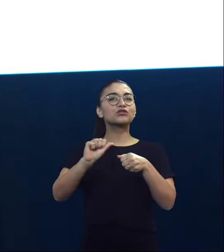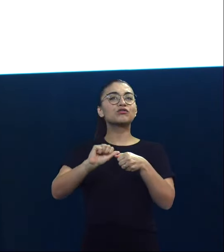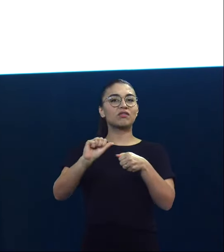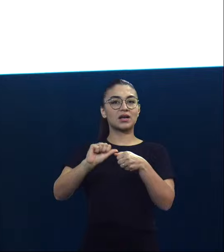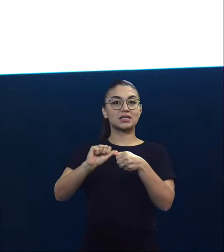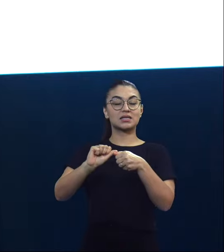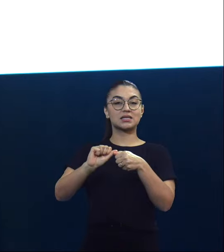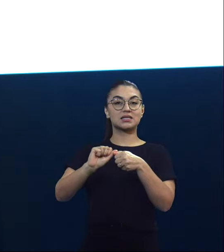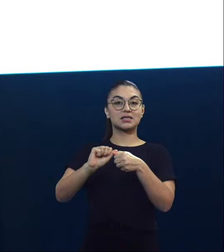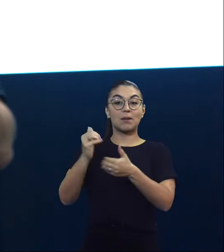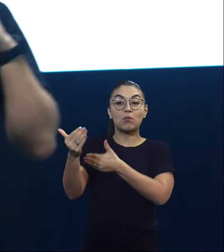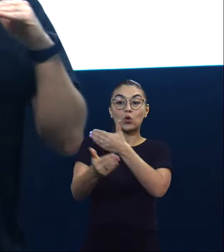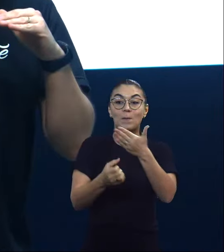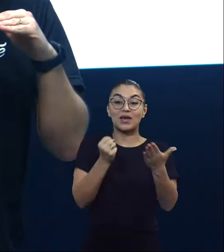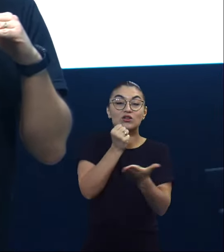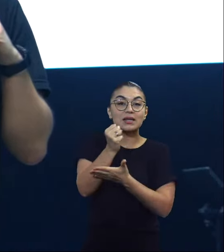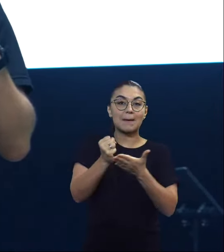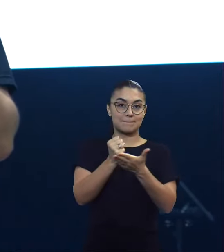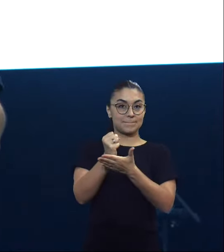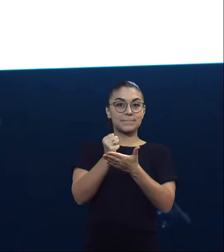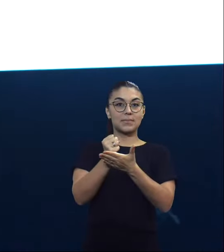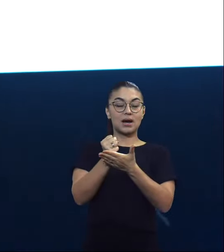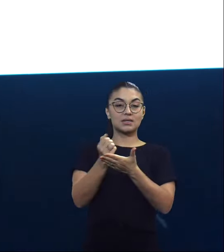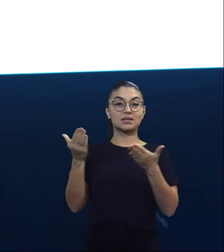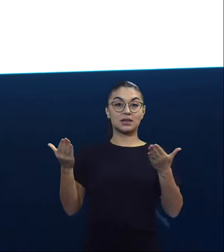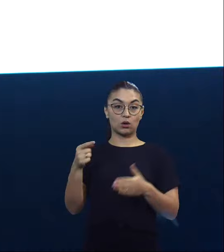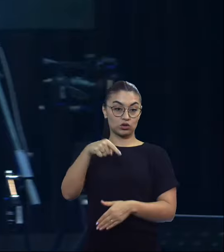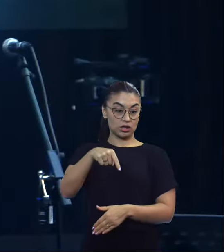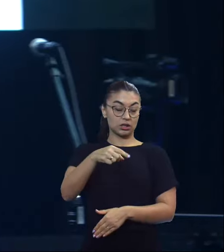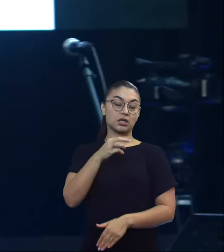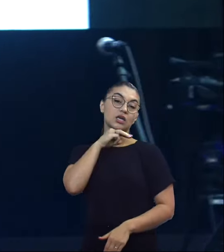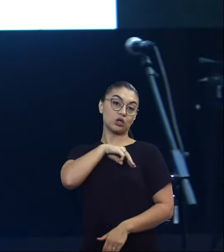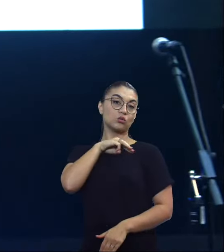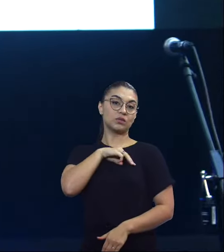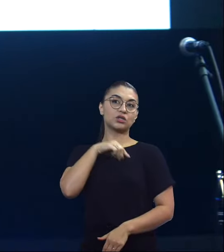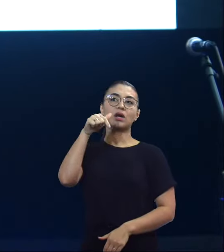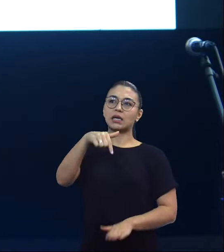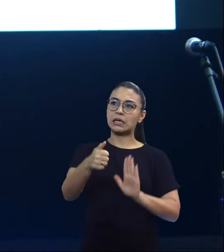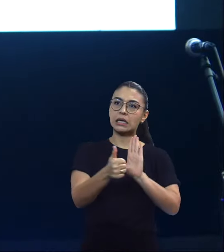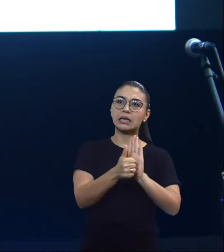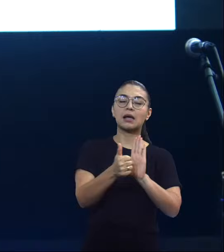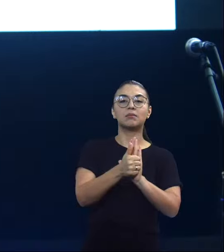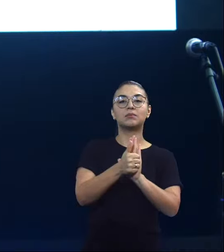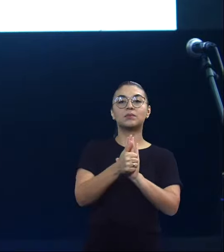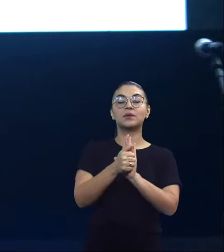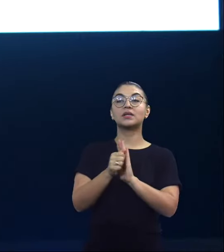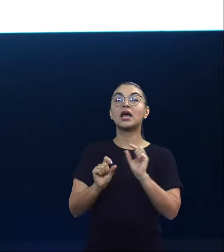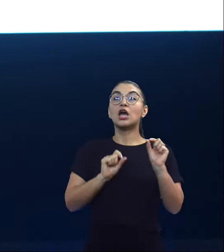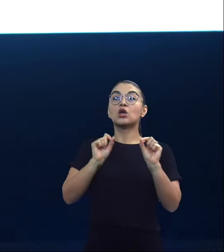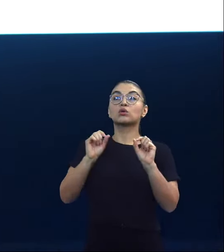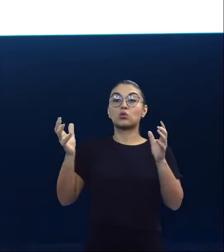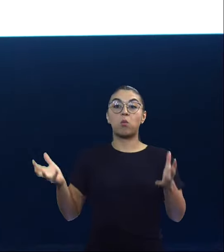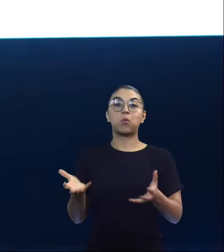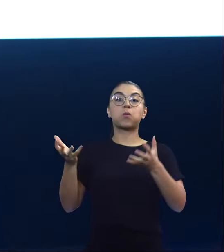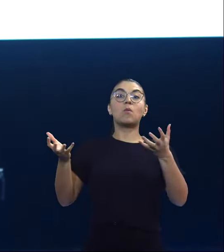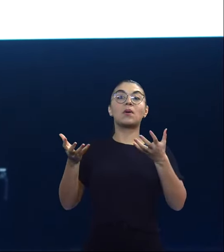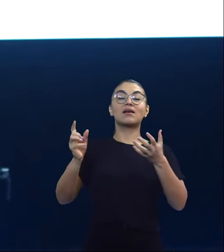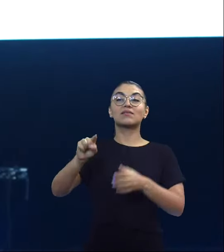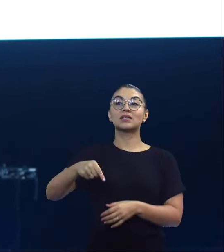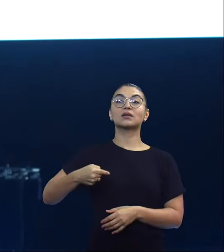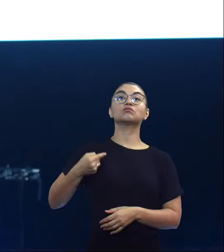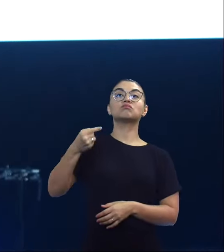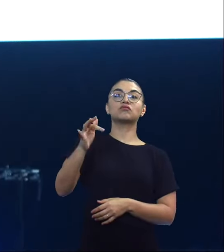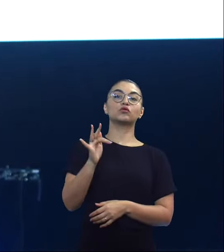base que Ele já realizou até hoje aqui no ministério, até hoje aqui nessa igreja, e onde isso pode nos impulsionar ainda